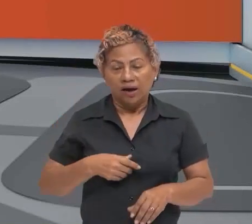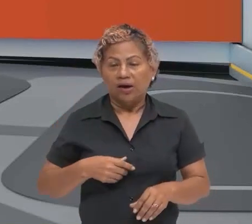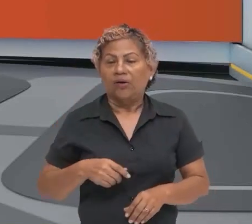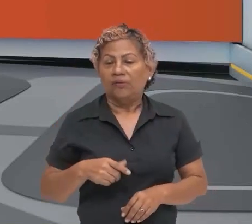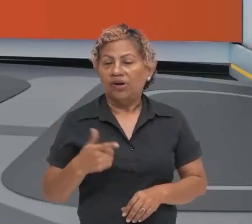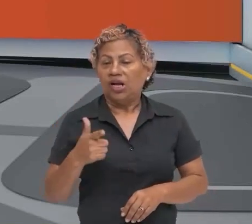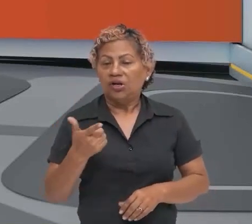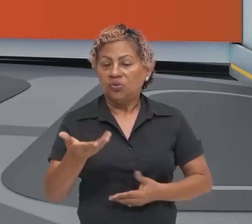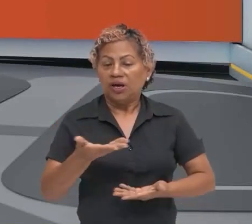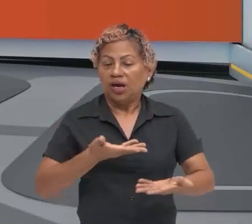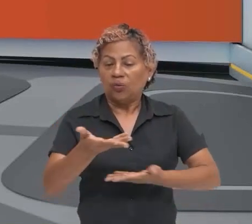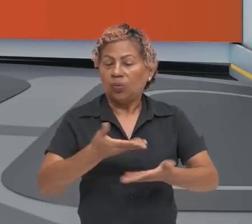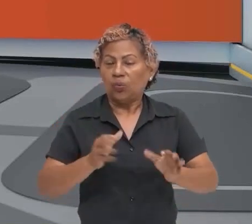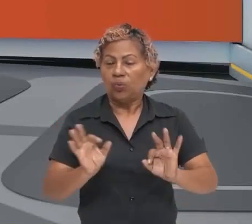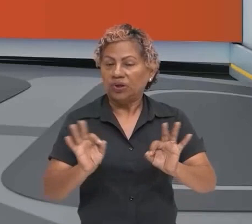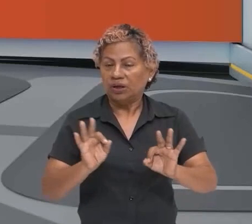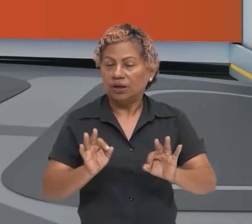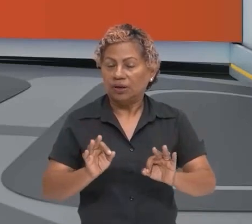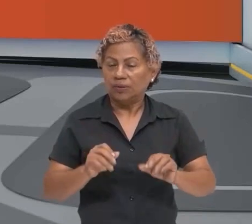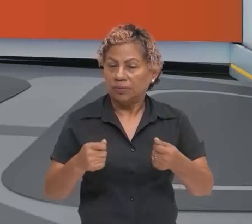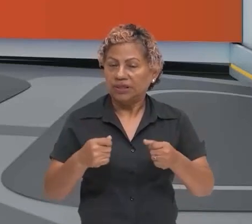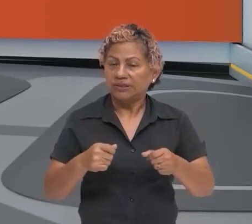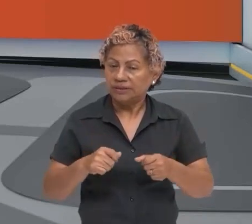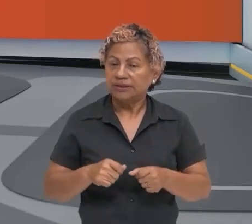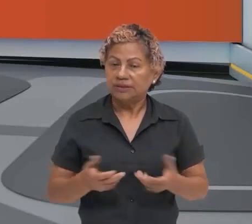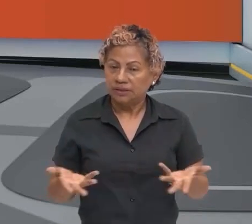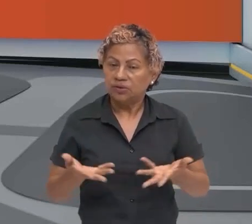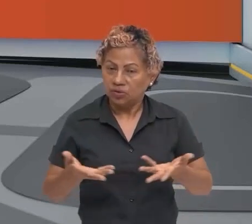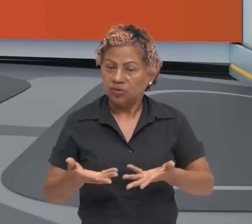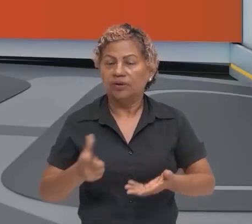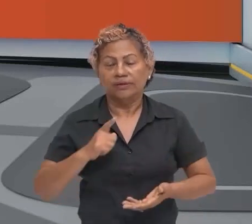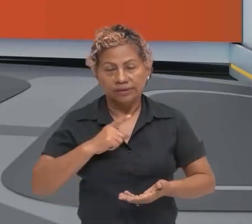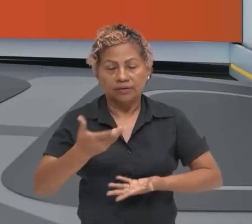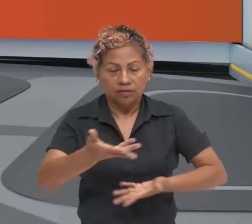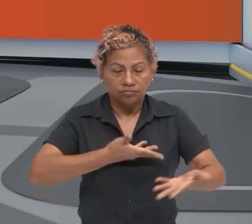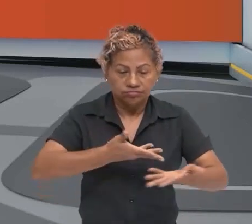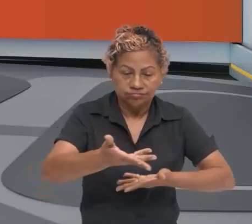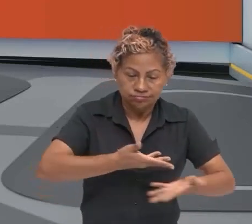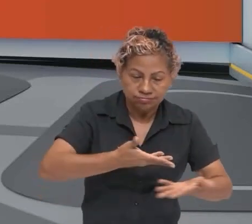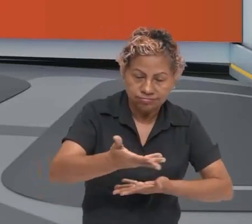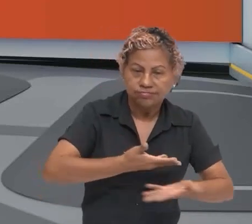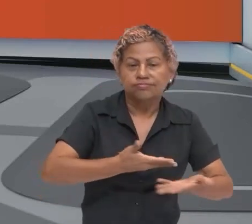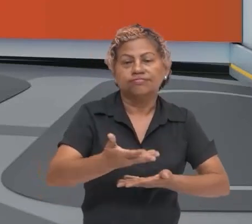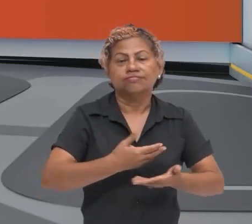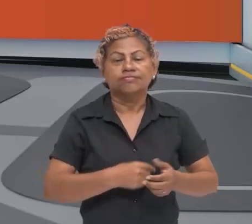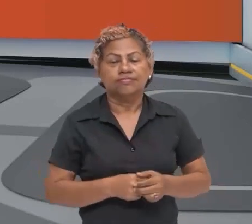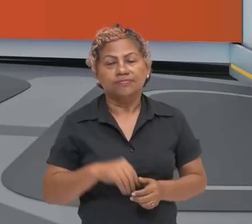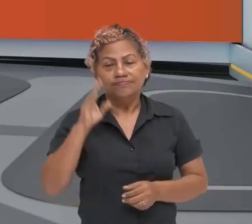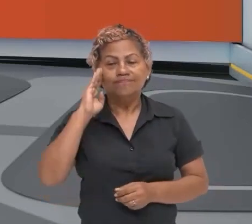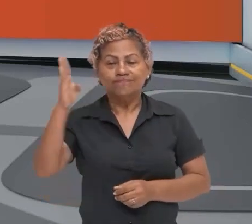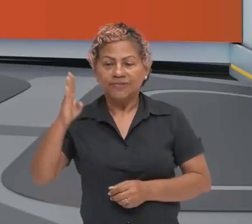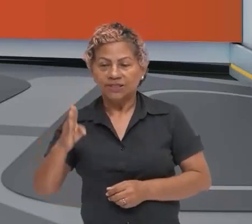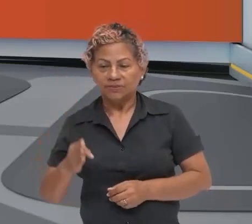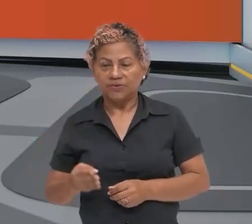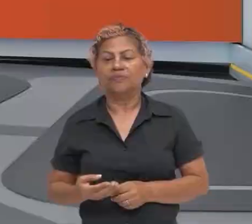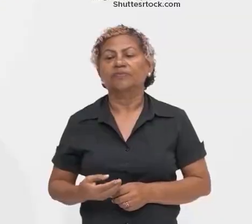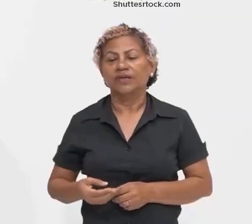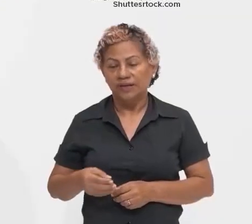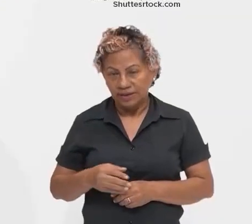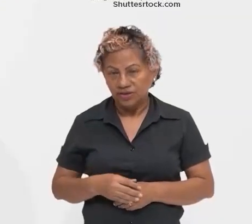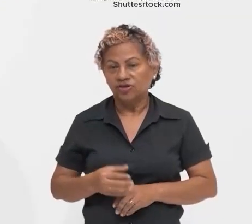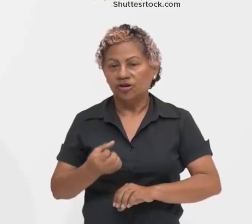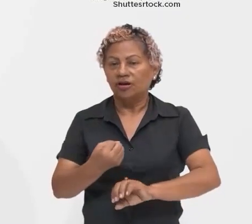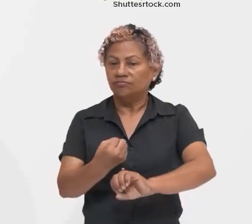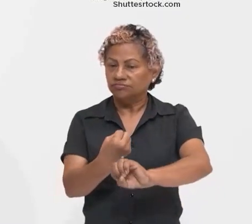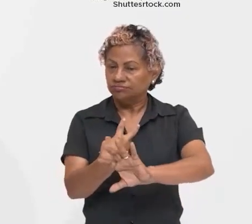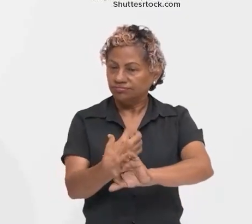hoje, o desenvolvimento em pares, está mostrando grandes resultados. E aí, continuando o nosso